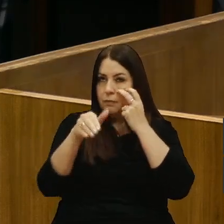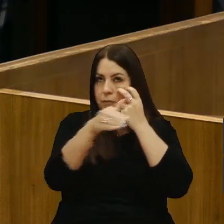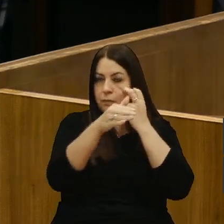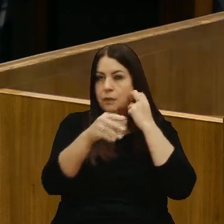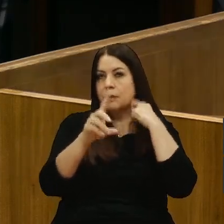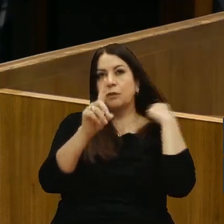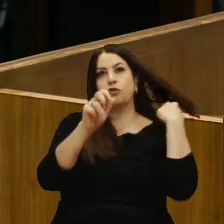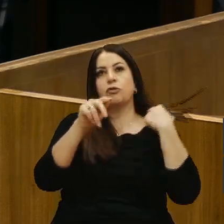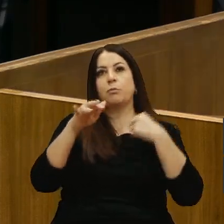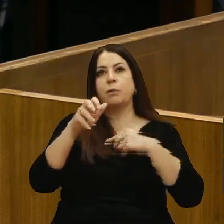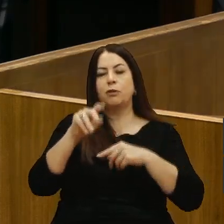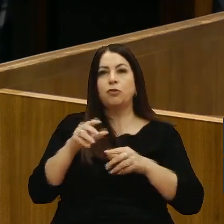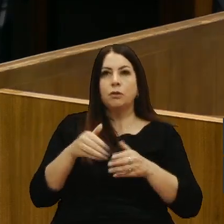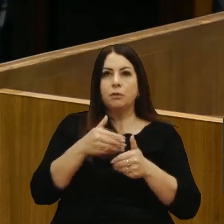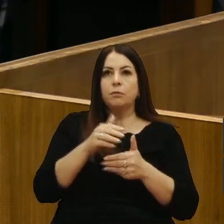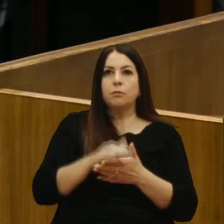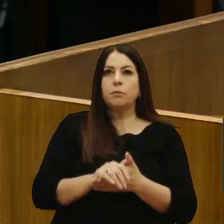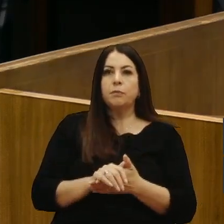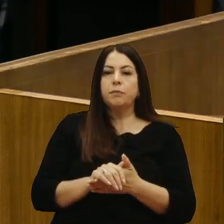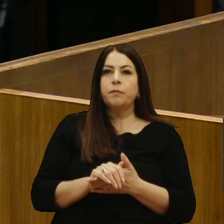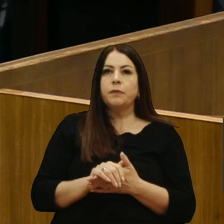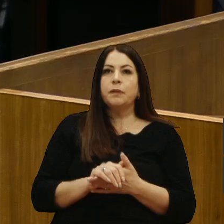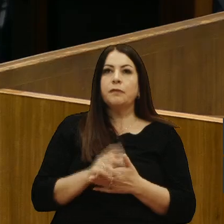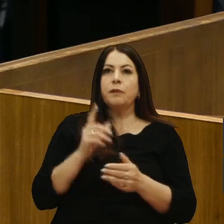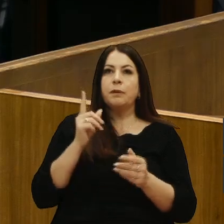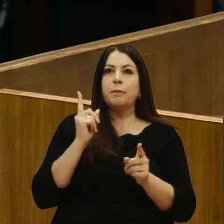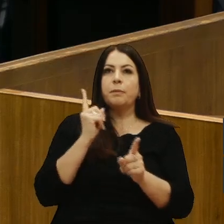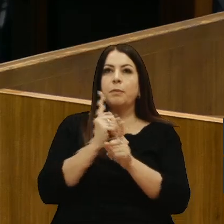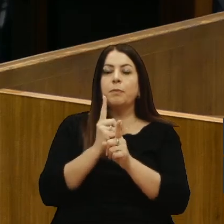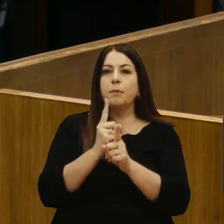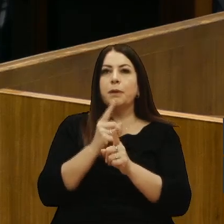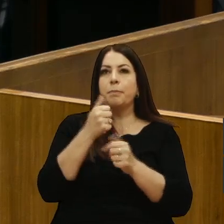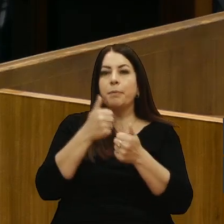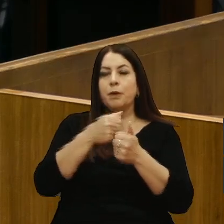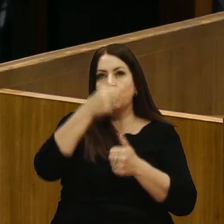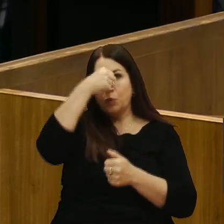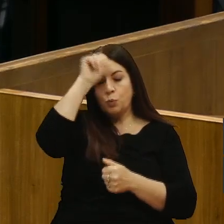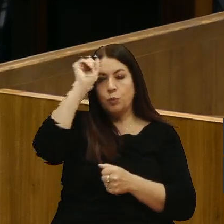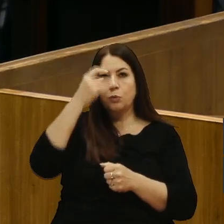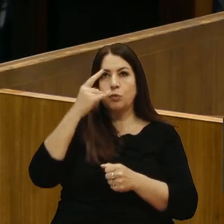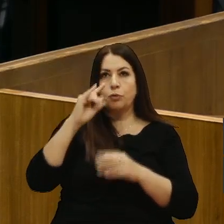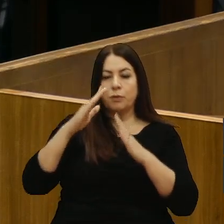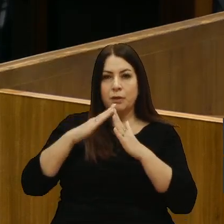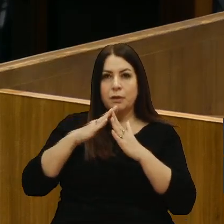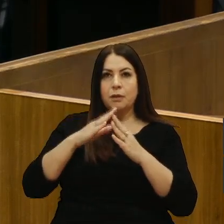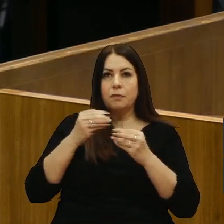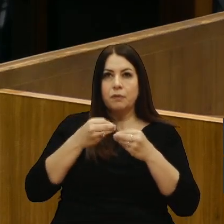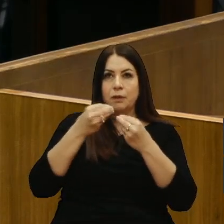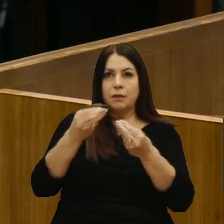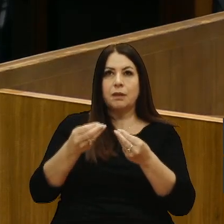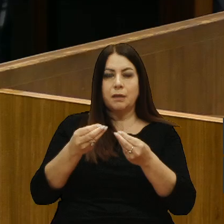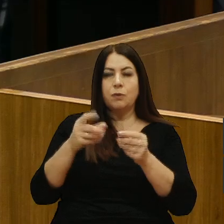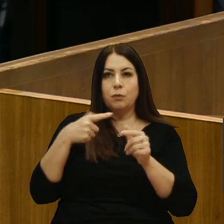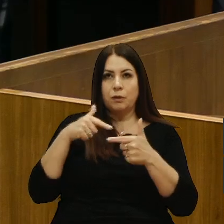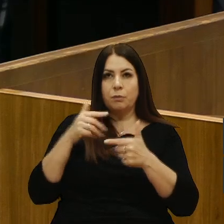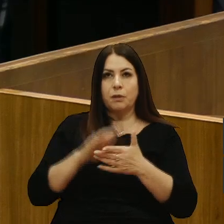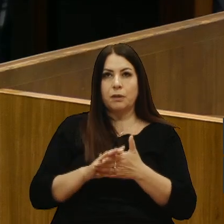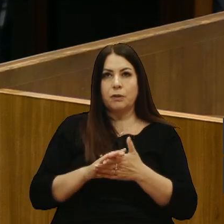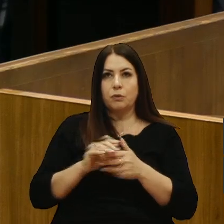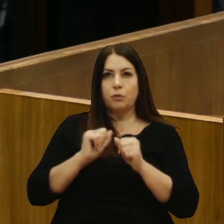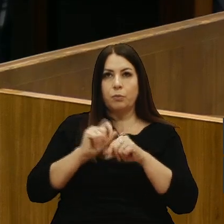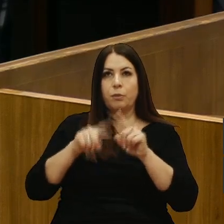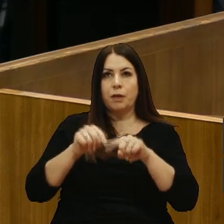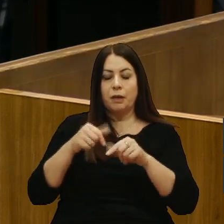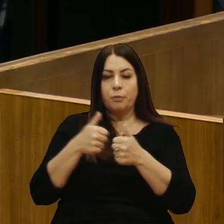descendo pelas pedras, porque não tem uma rua, tu vai parar lá na UX, que é a última casa. Eu desci até lá entregar rancho quando eu trabalhava no mercado